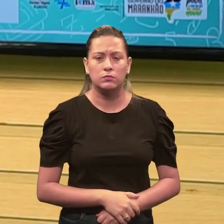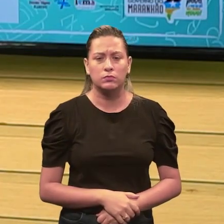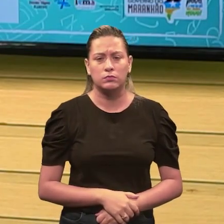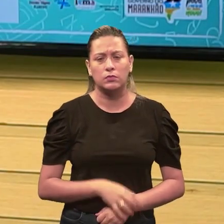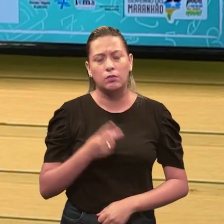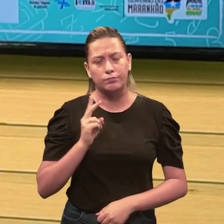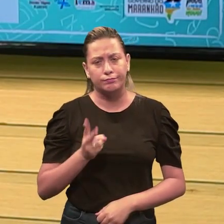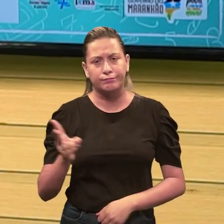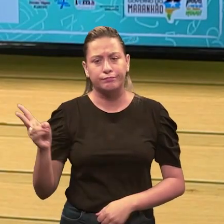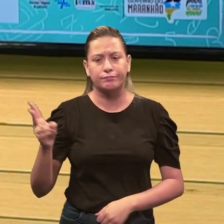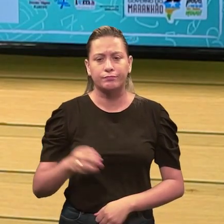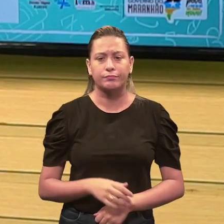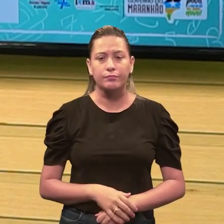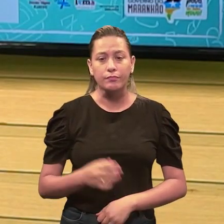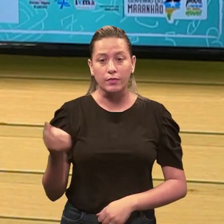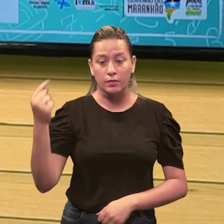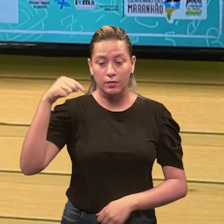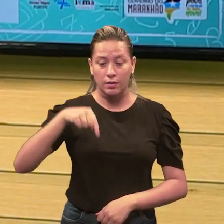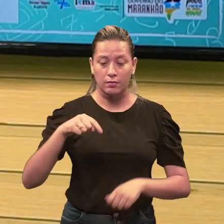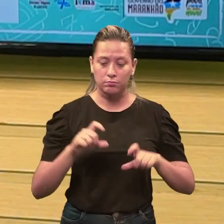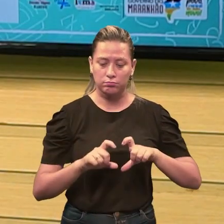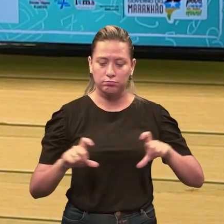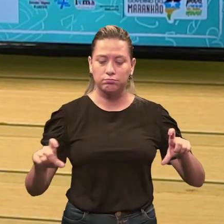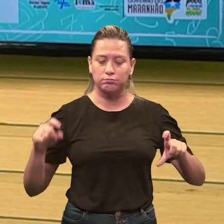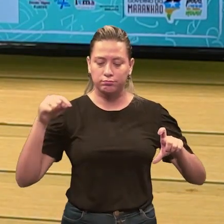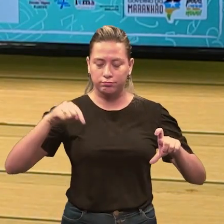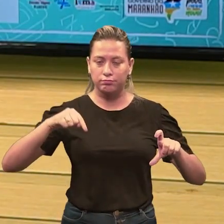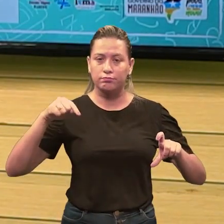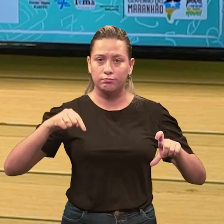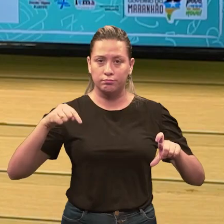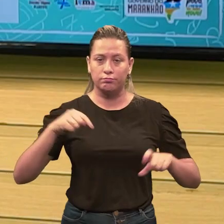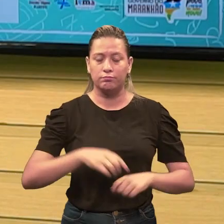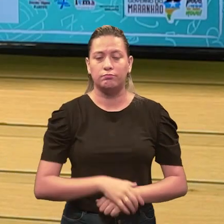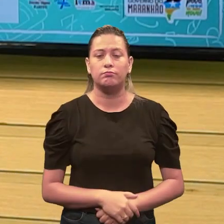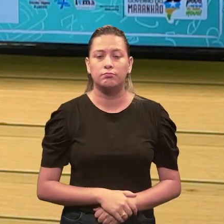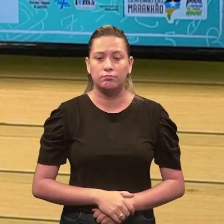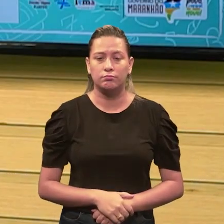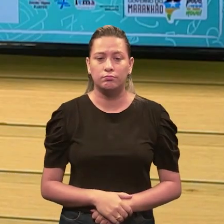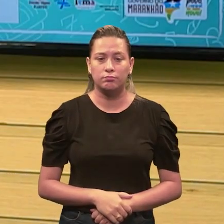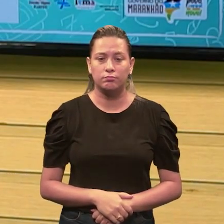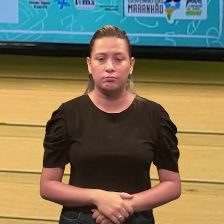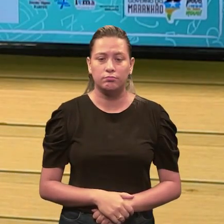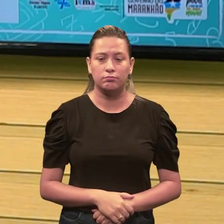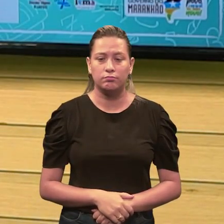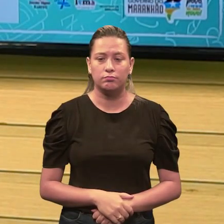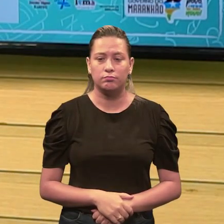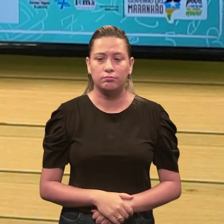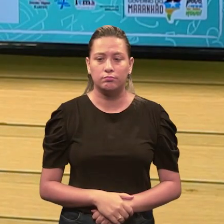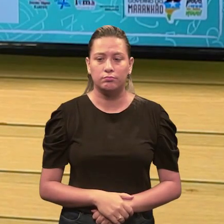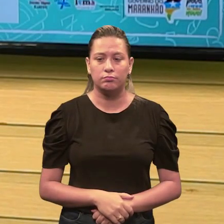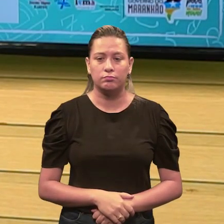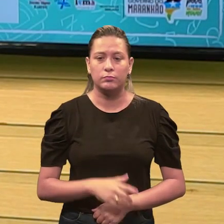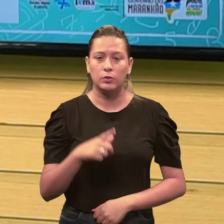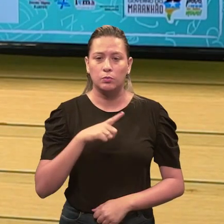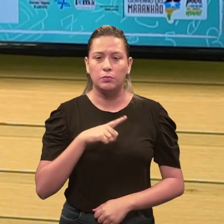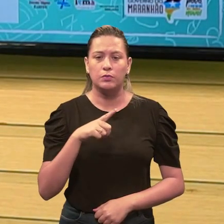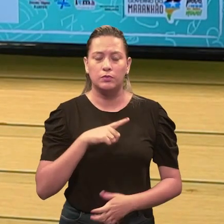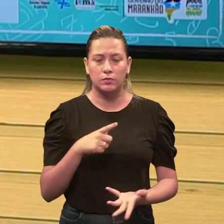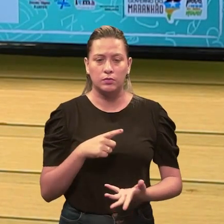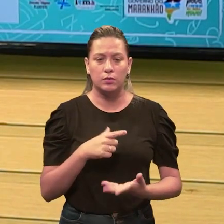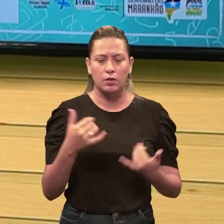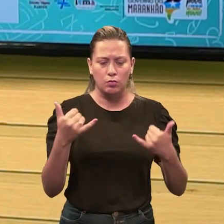outra de 47, tá? E por aí em diante. Enquanto que nessa forma de